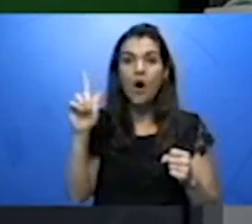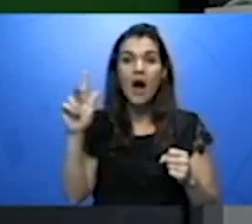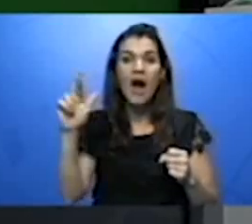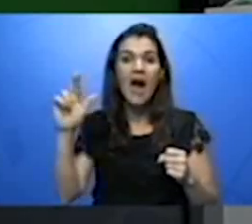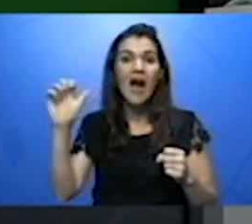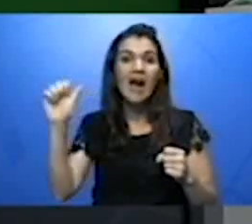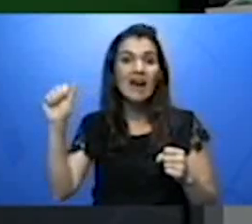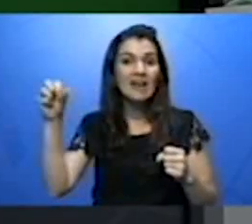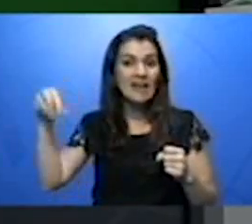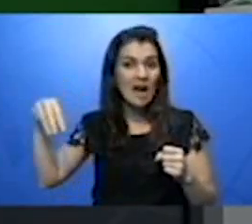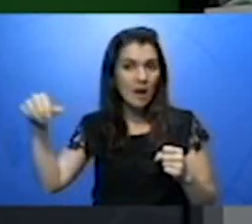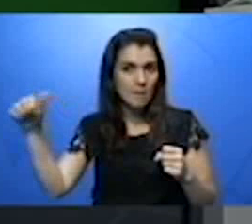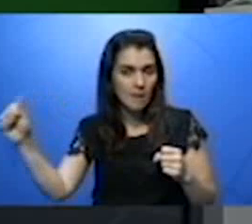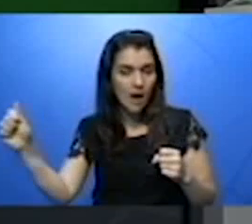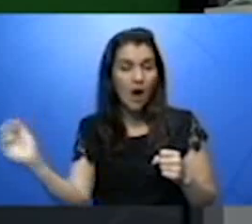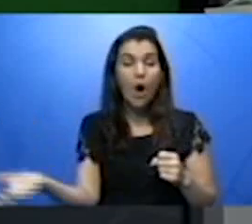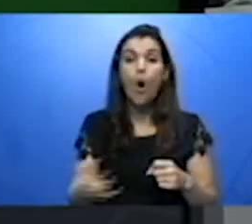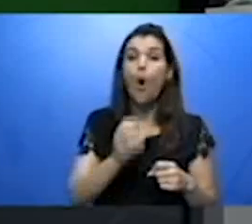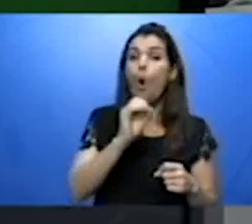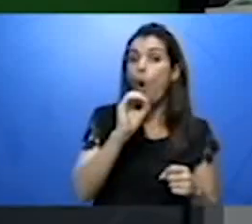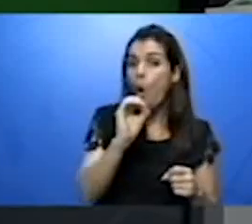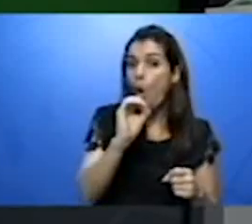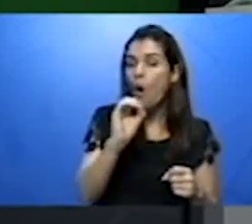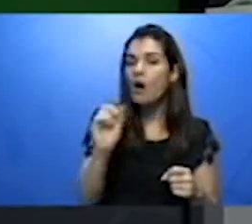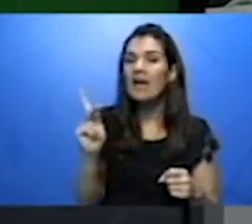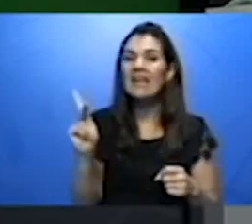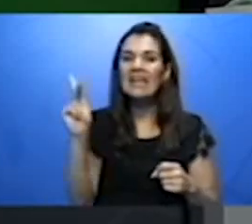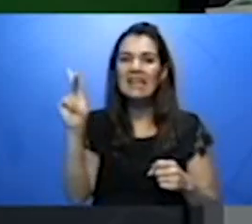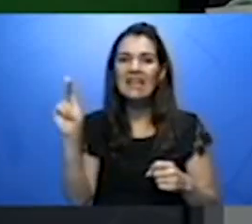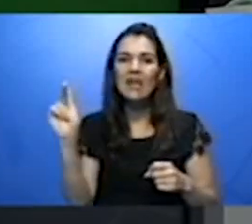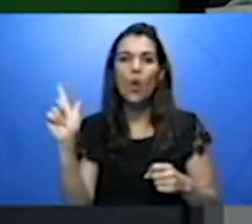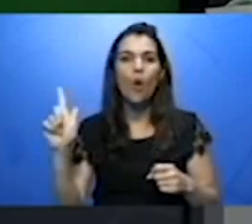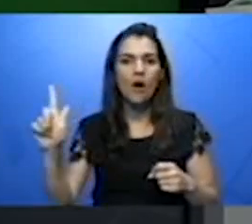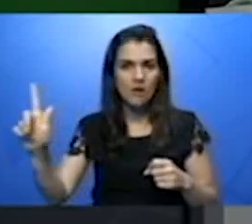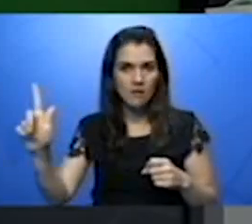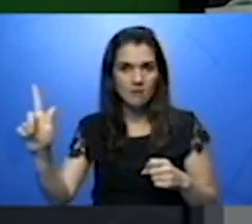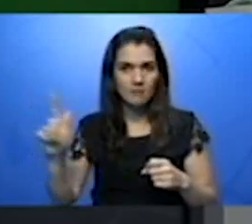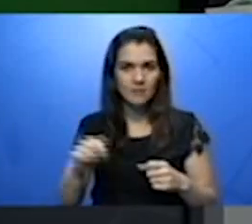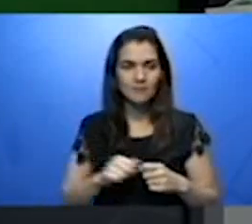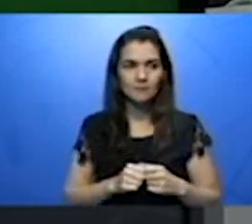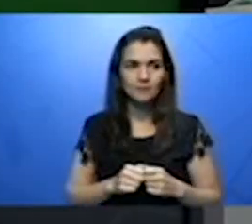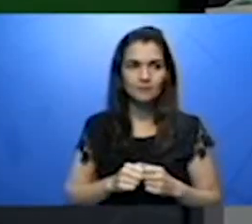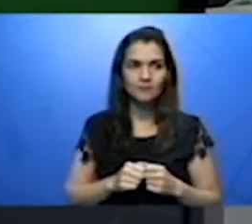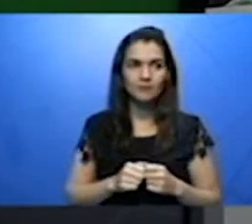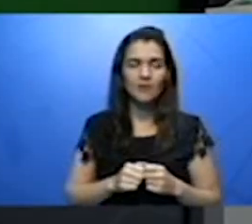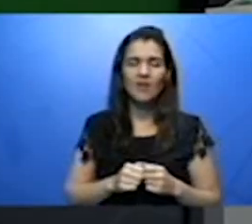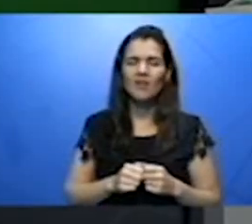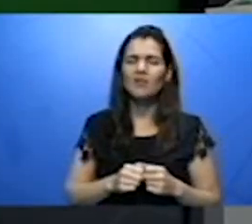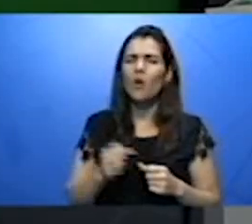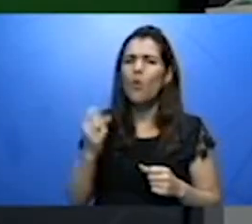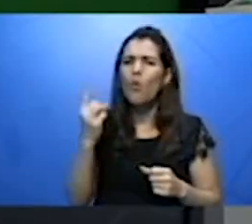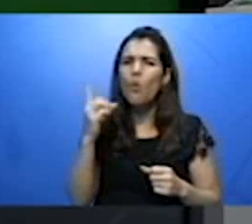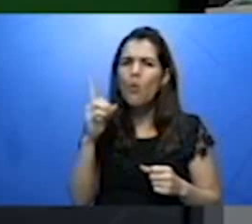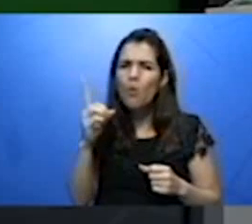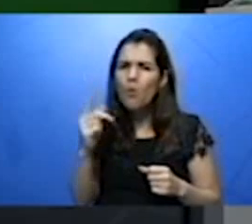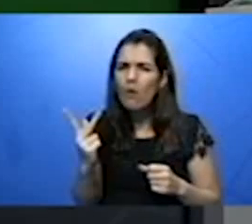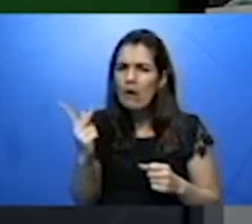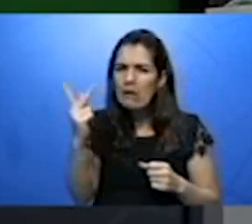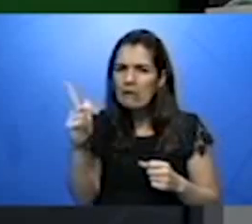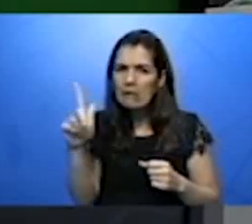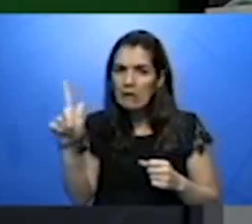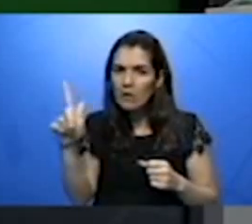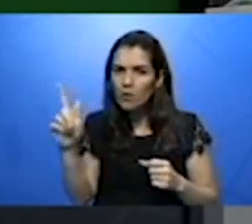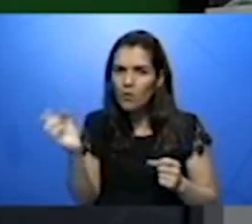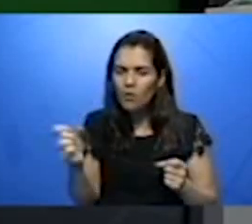quilograma então quando tem um quilograma equivale né é igual a 1000 gramas